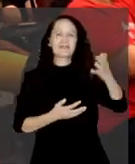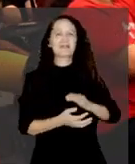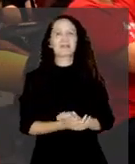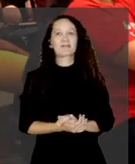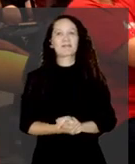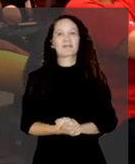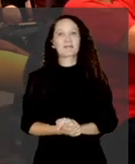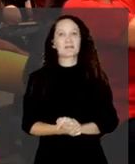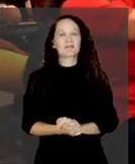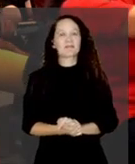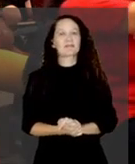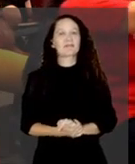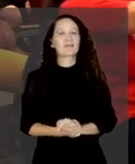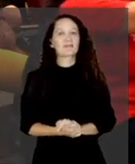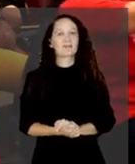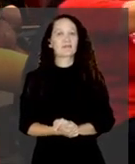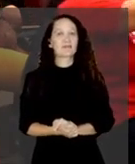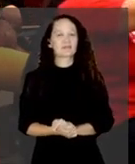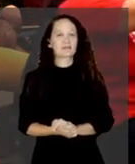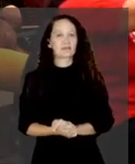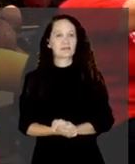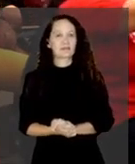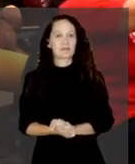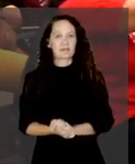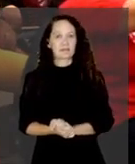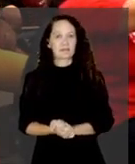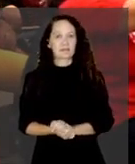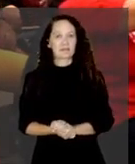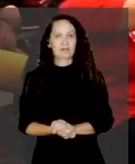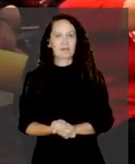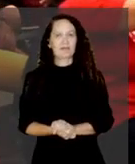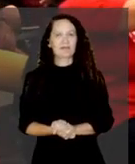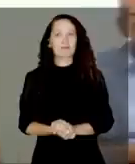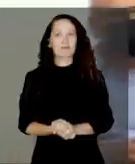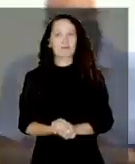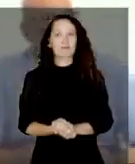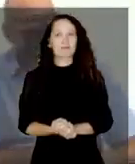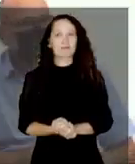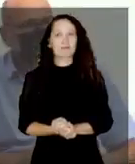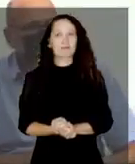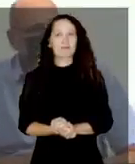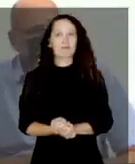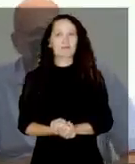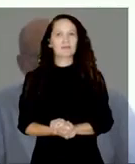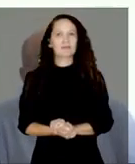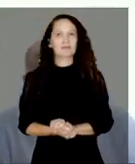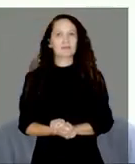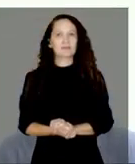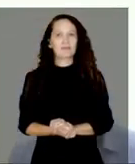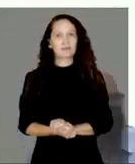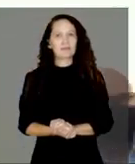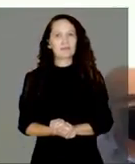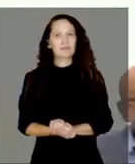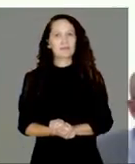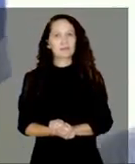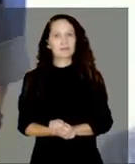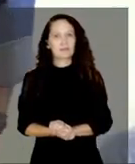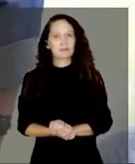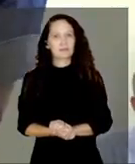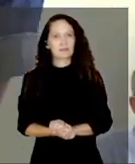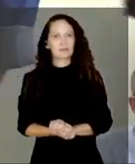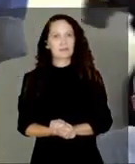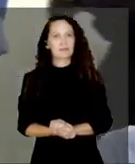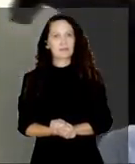Miguel, junto com o companheiro Sérgio, que aqui está, né, responsáveis pelas condições